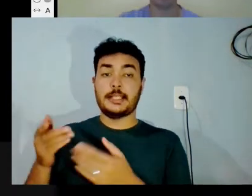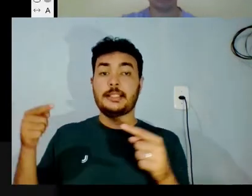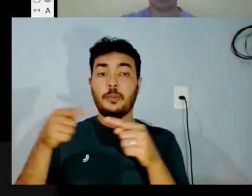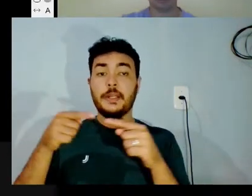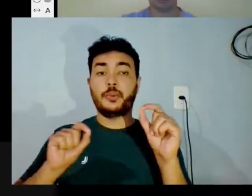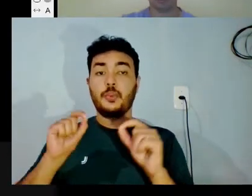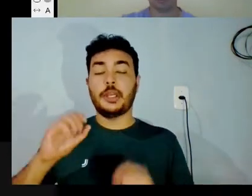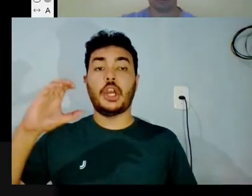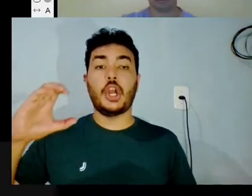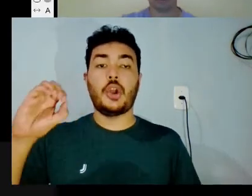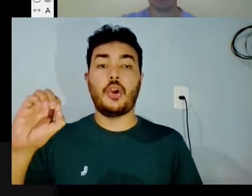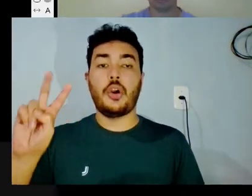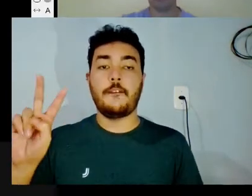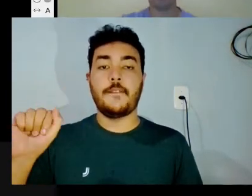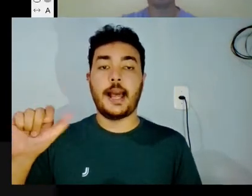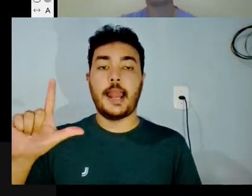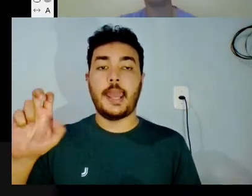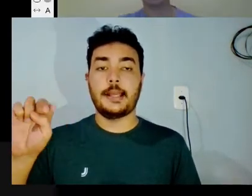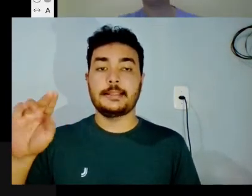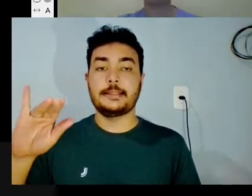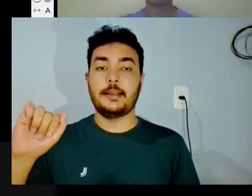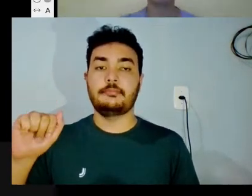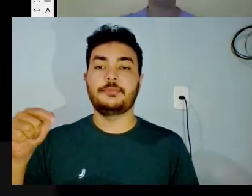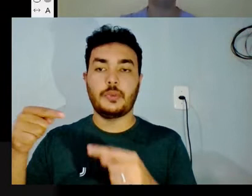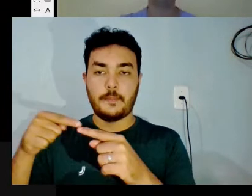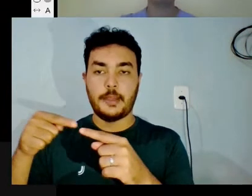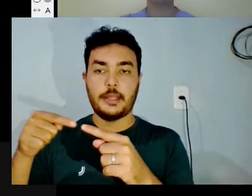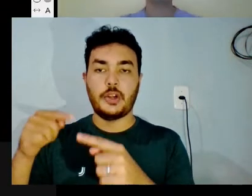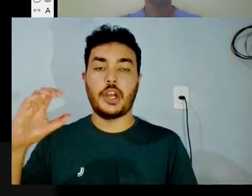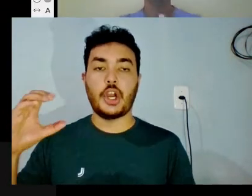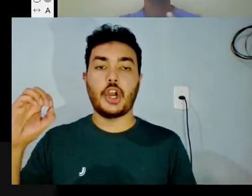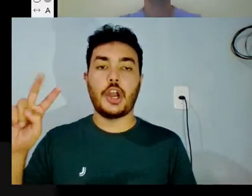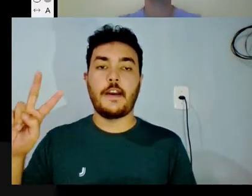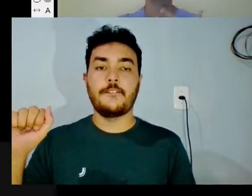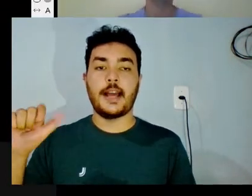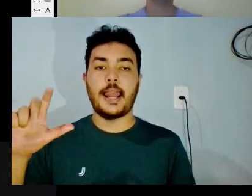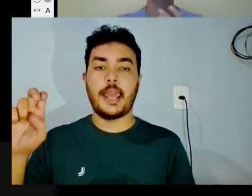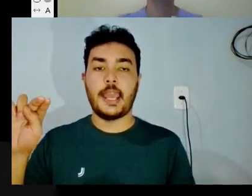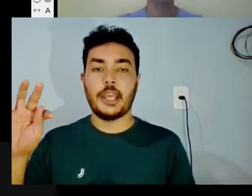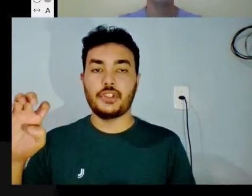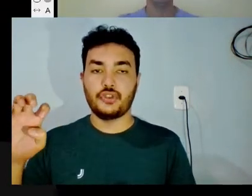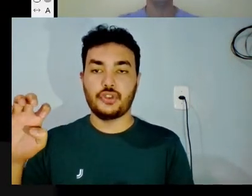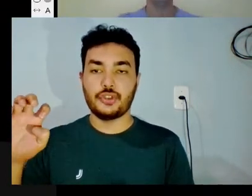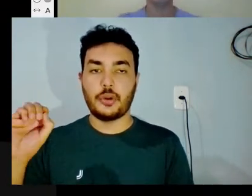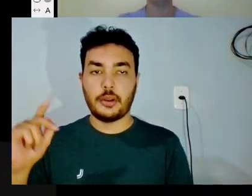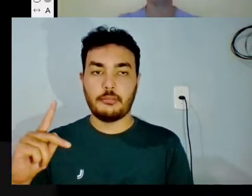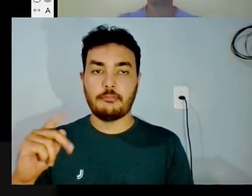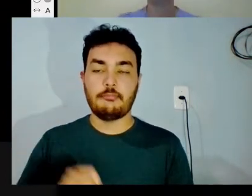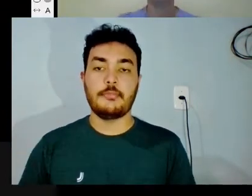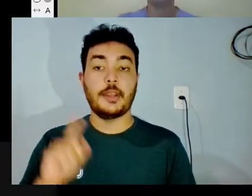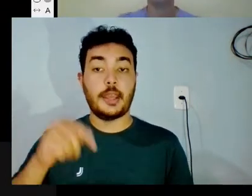bom? Esses dois primeiros termos aqui, está associado à parte covalente da molécula, ou seja, está associado ao caráter mais covalente, que é